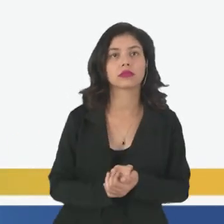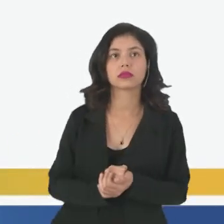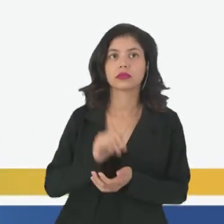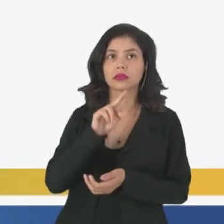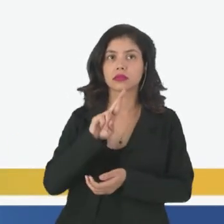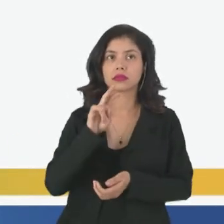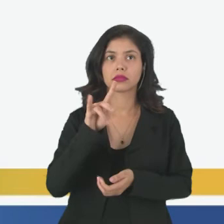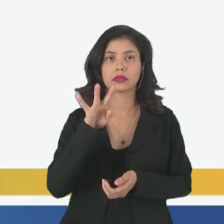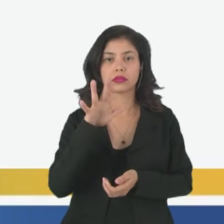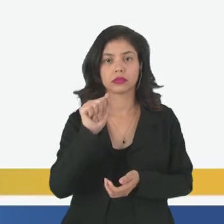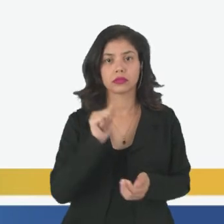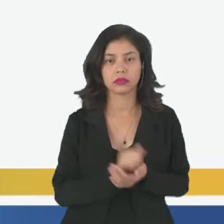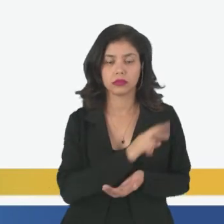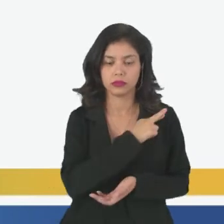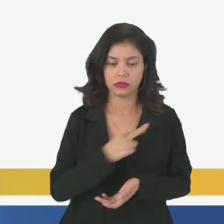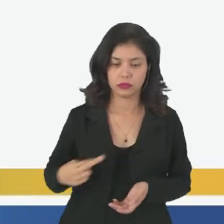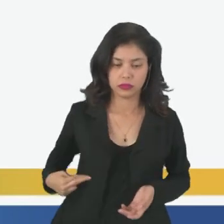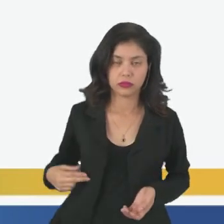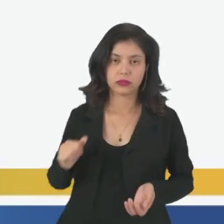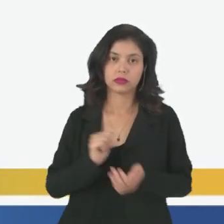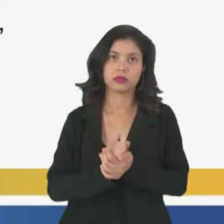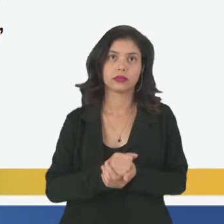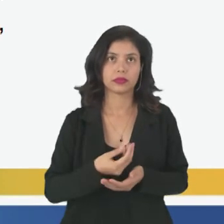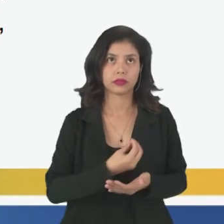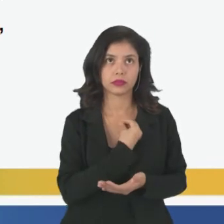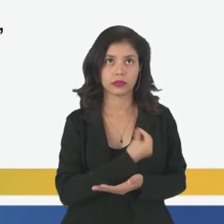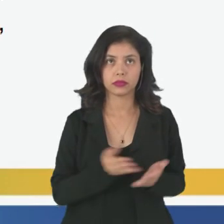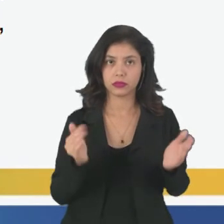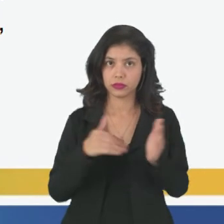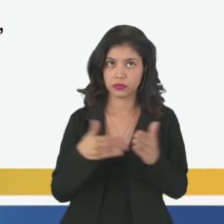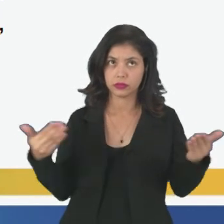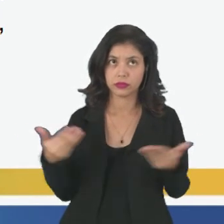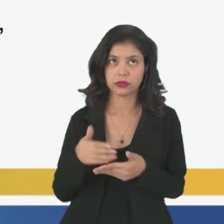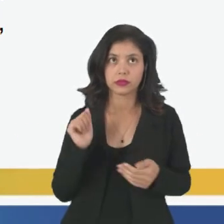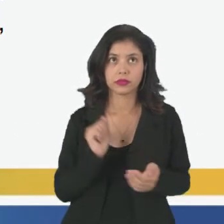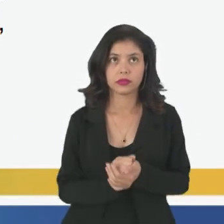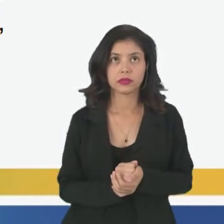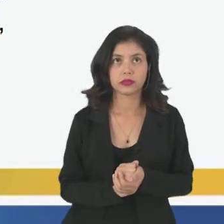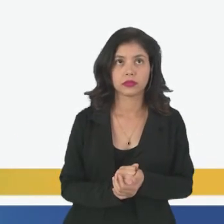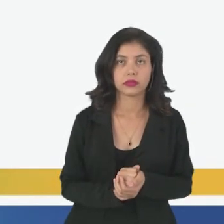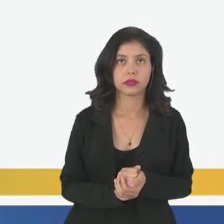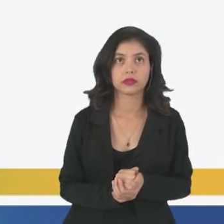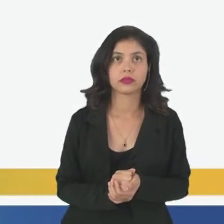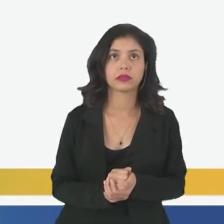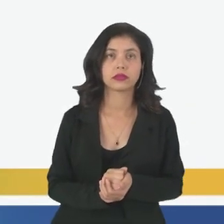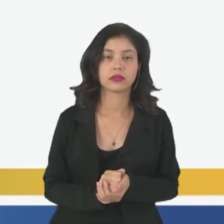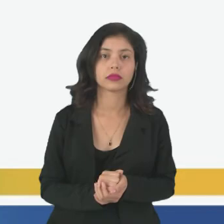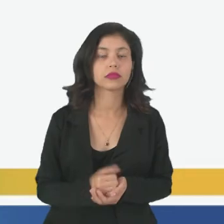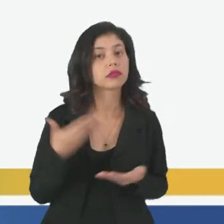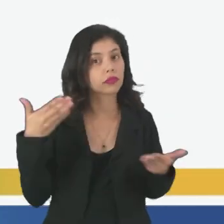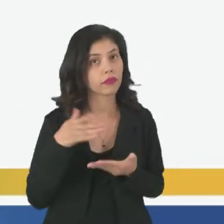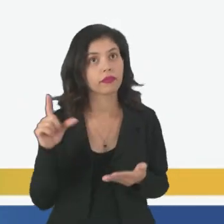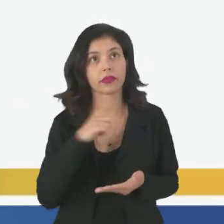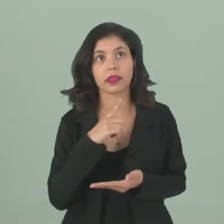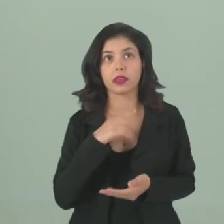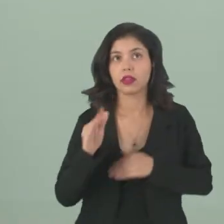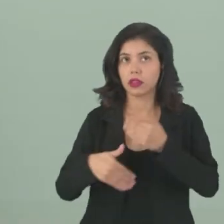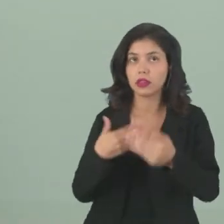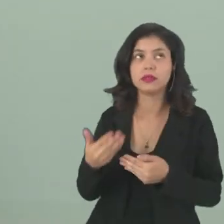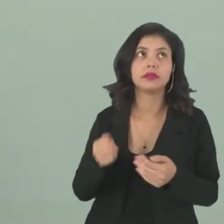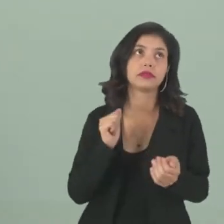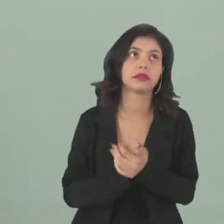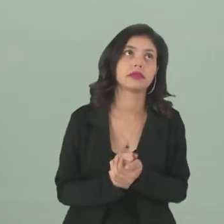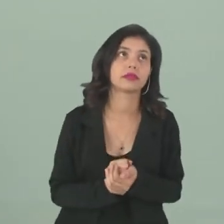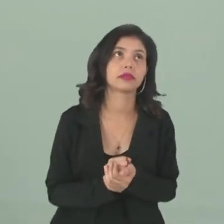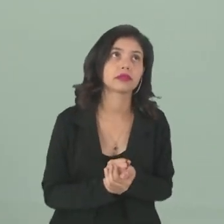chamado de Nova República, que é a república que a gente vive atualmente, certo? Então, a gente teve esses